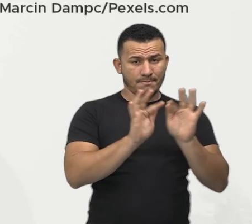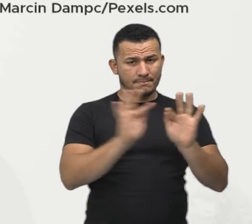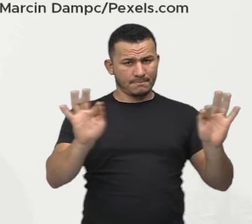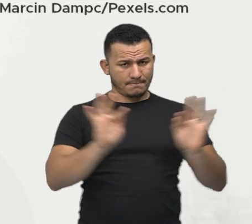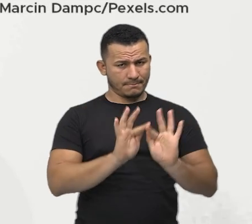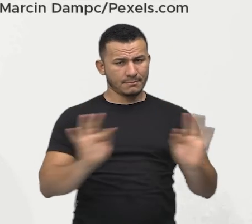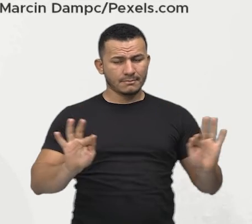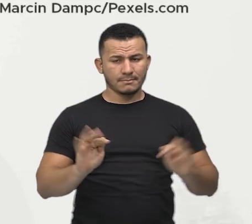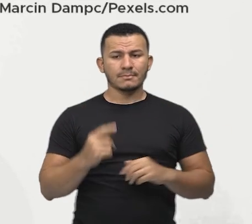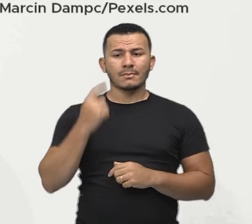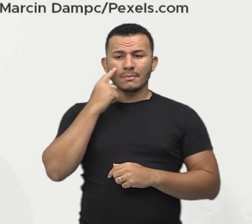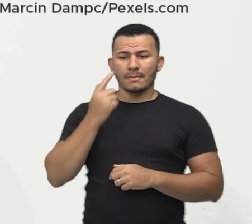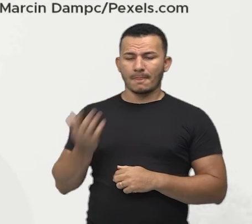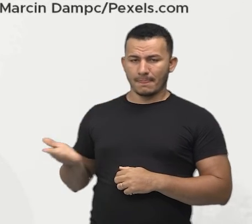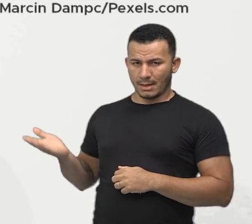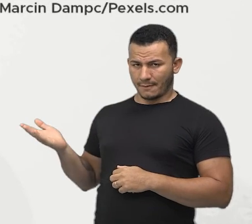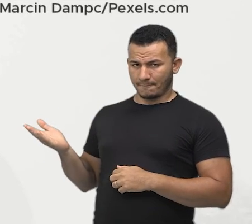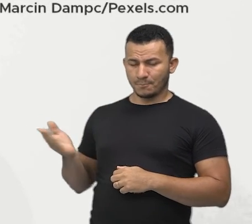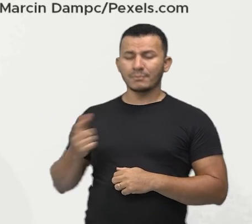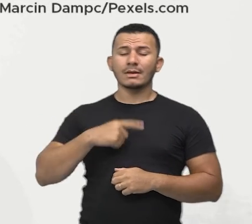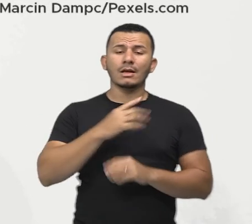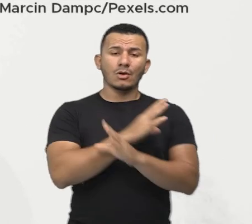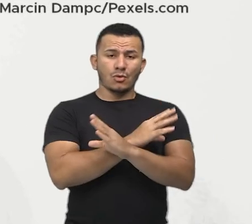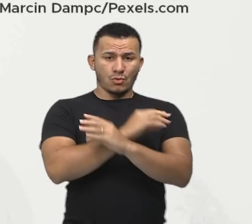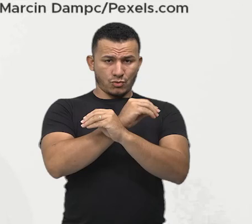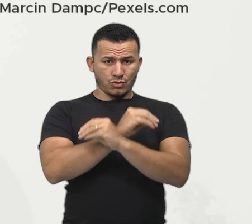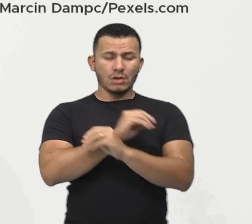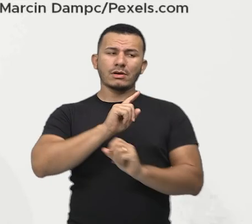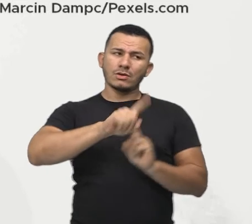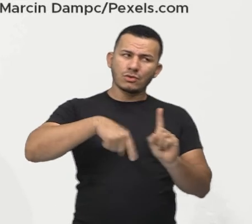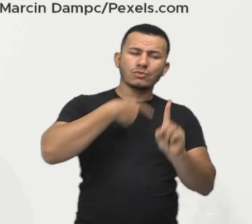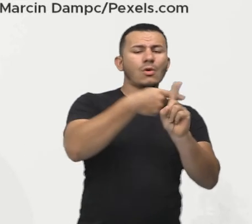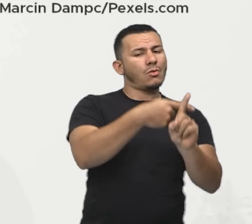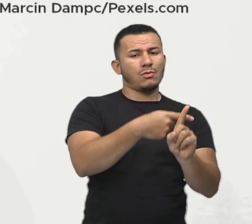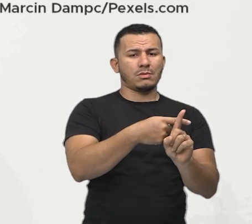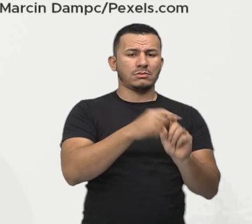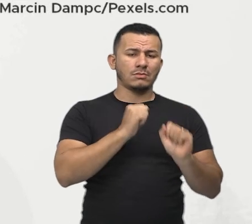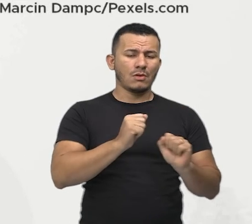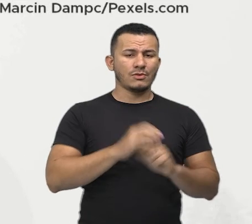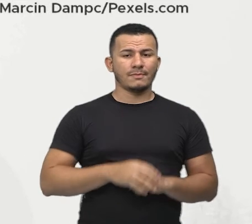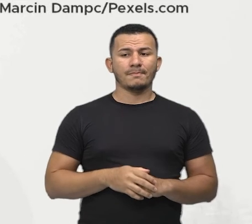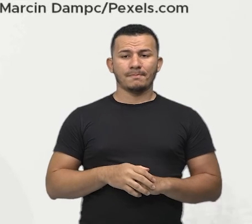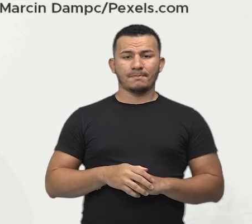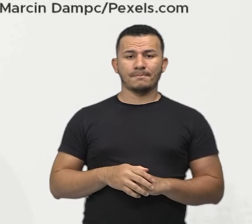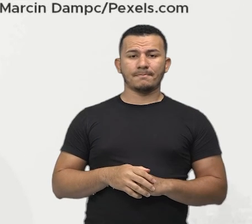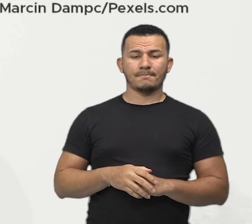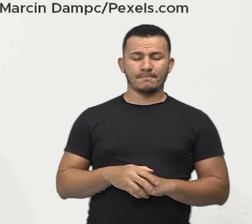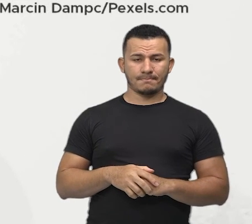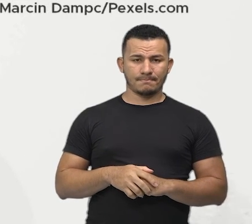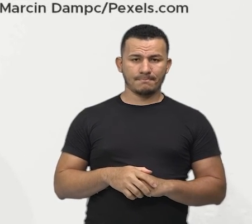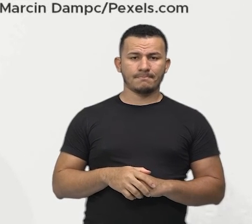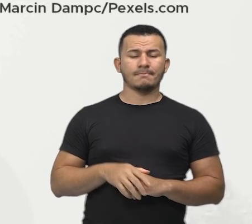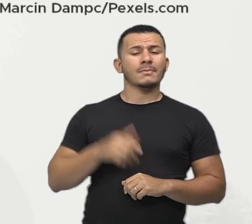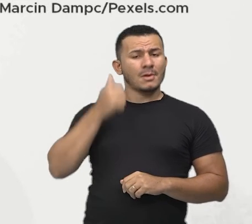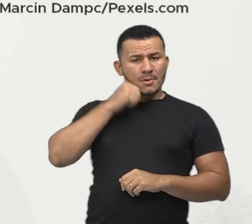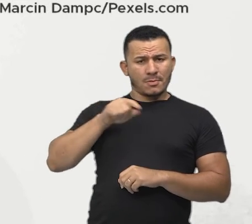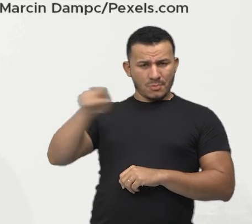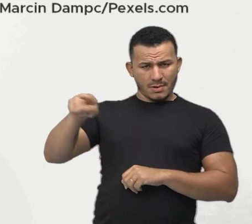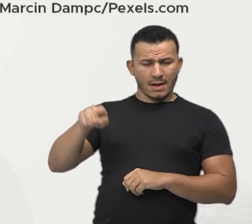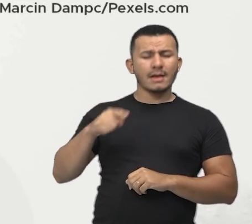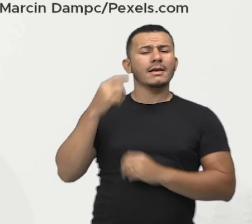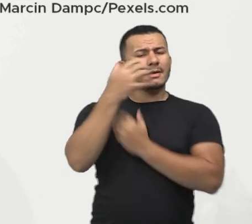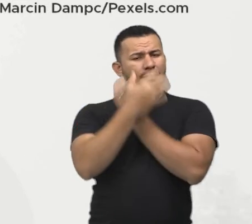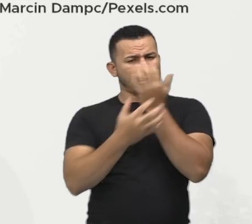um período. Então, nós temos conjunções que podem trazer a ideia de soma, de sentido. Olha só, Maria cantou,